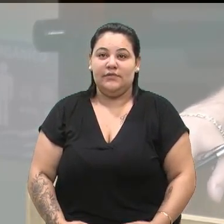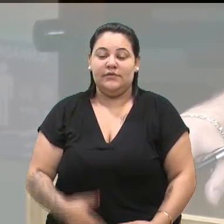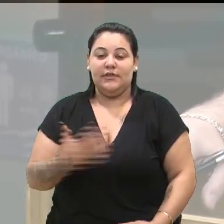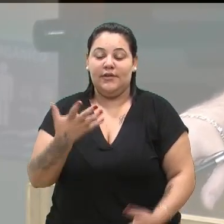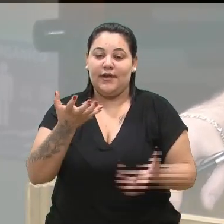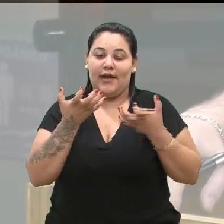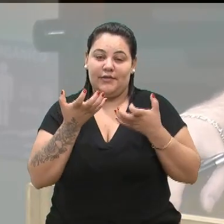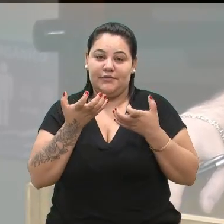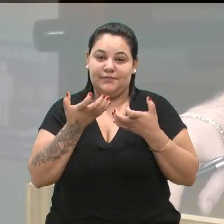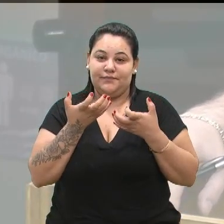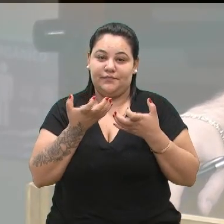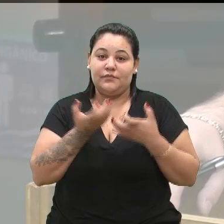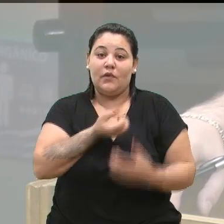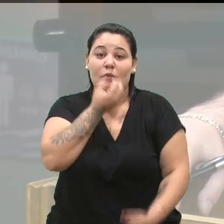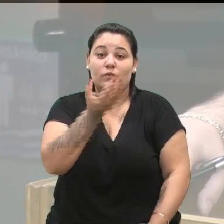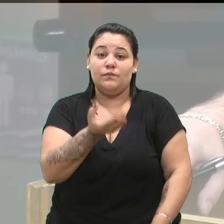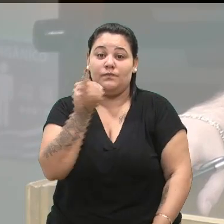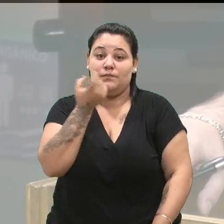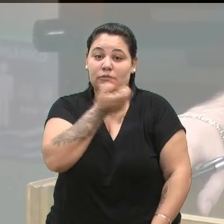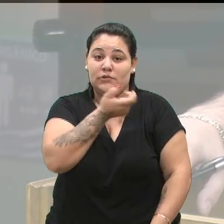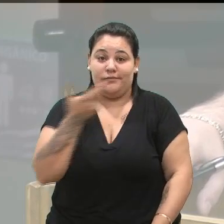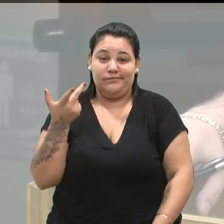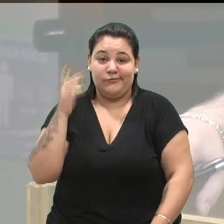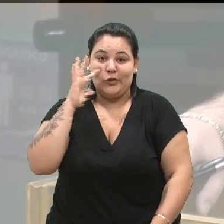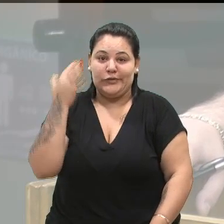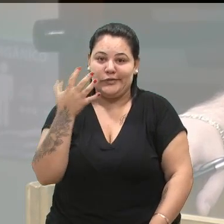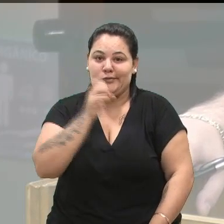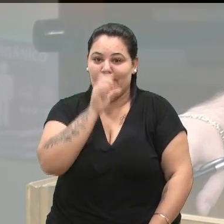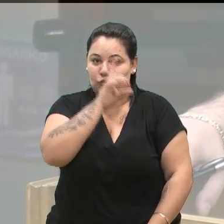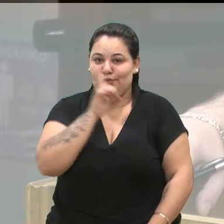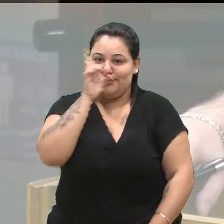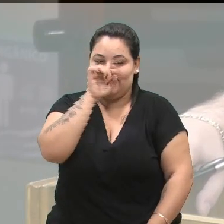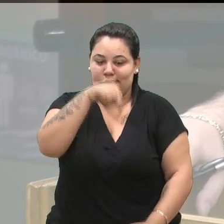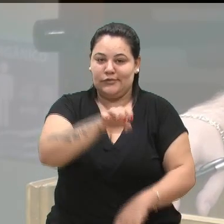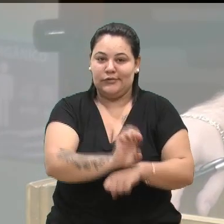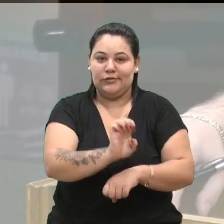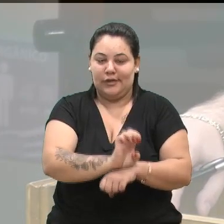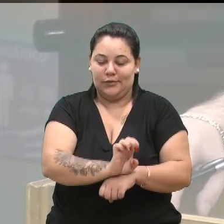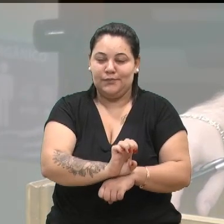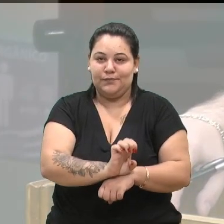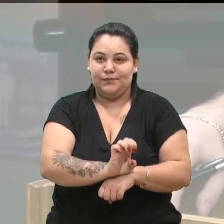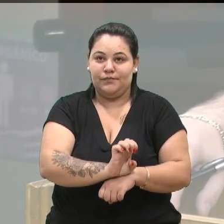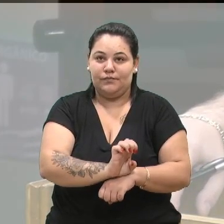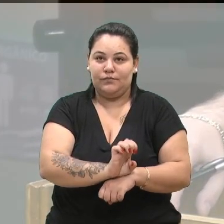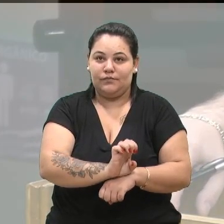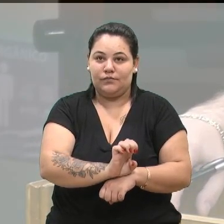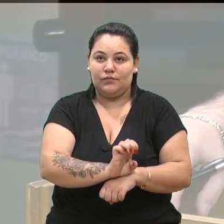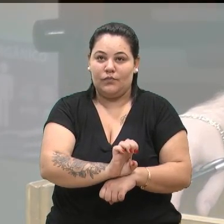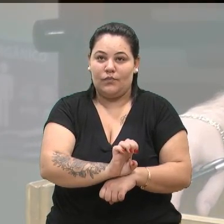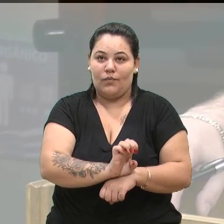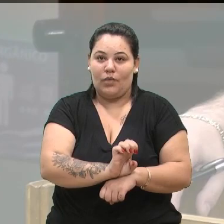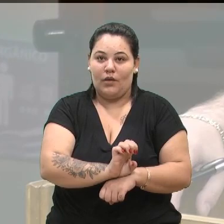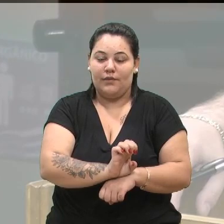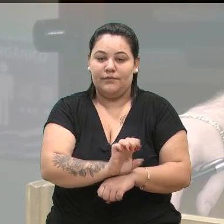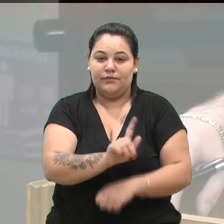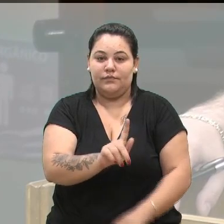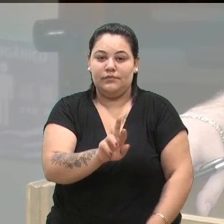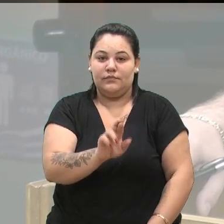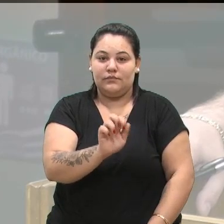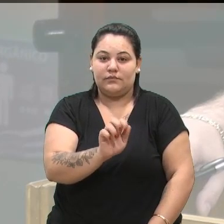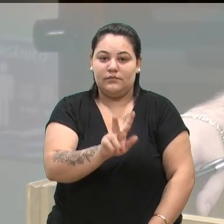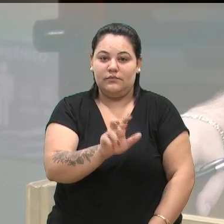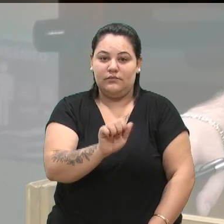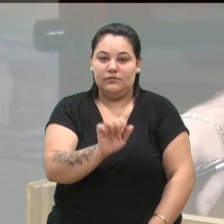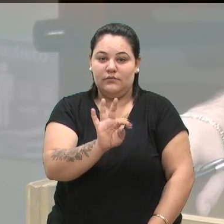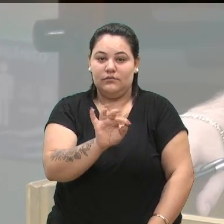reverberar uma situação que ocorreu no final de semana em nosso estado, mais precisamente no município de Gravataí.